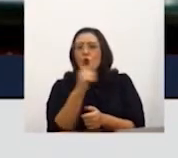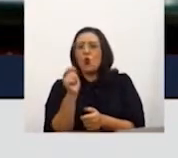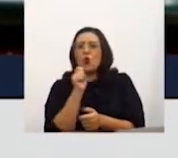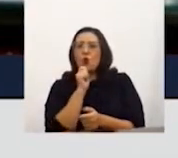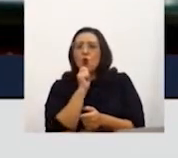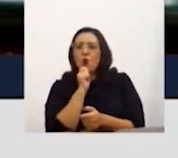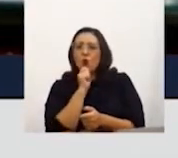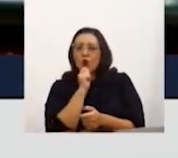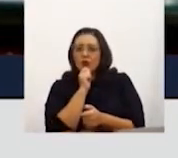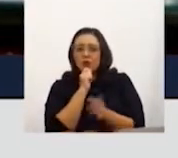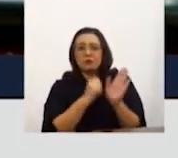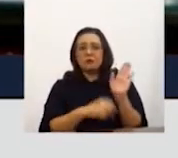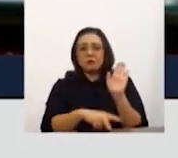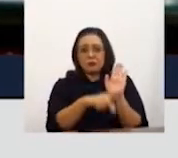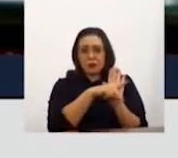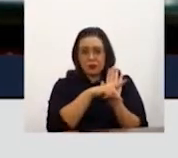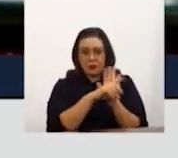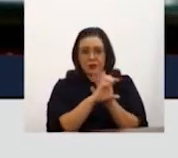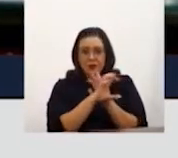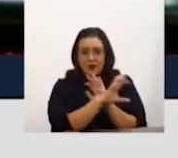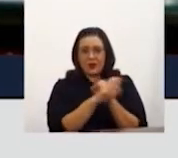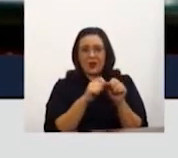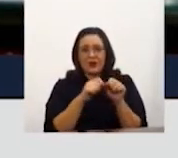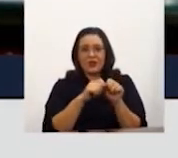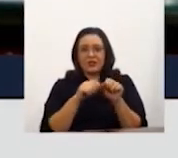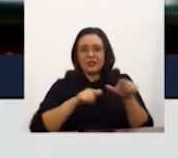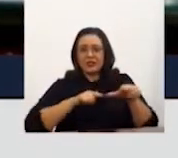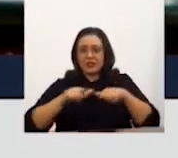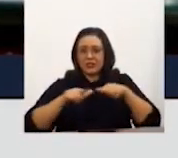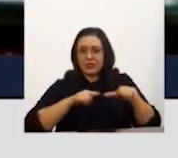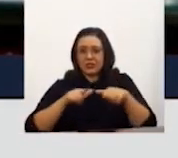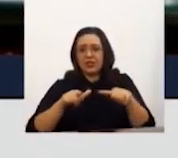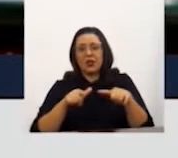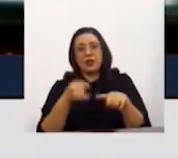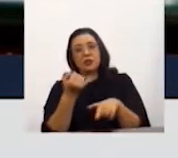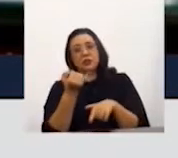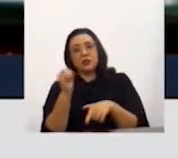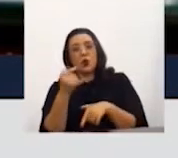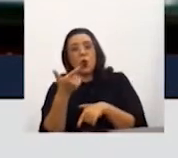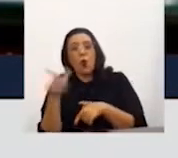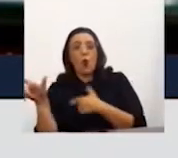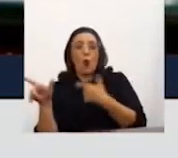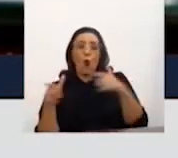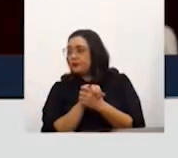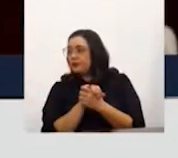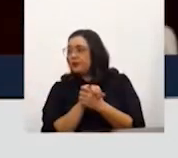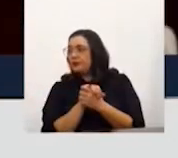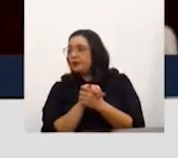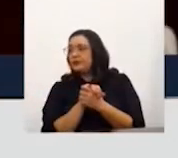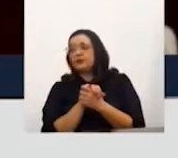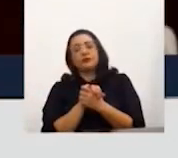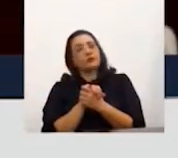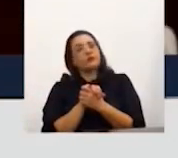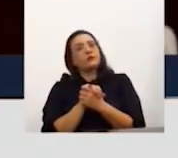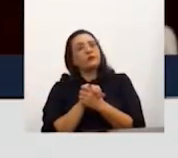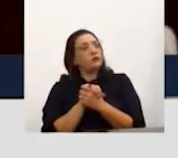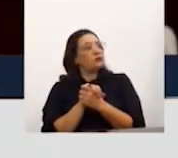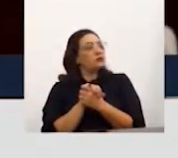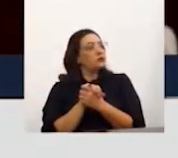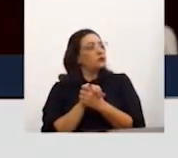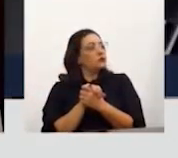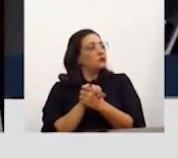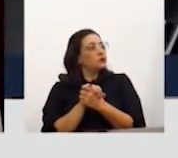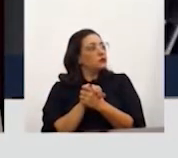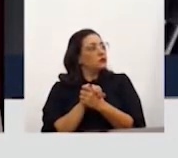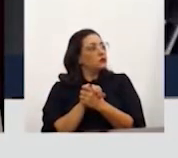transporte próprio para fazer suas compras, trabalhos, entre outras atividades. Já Sueli Friose